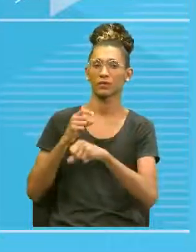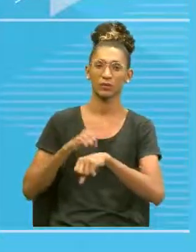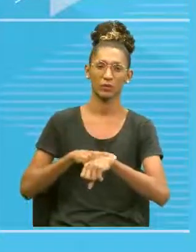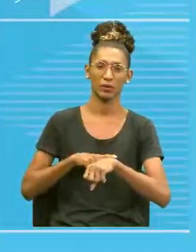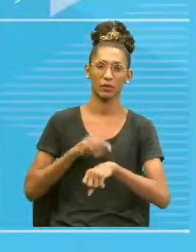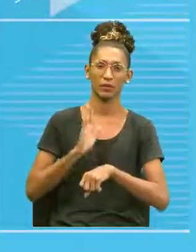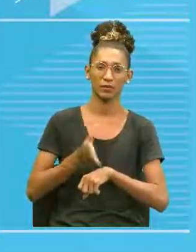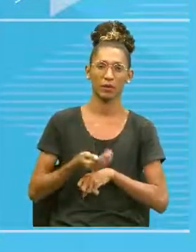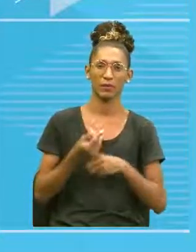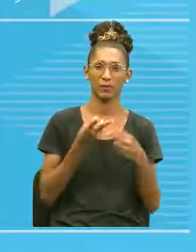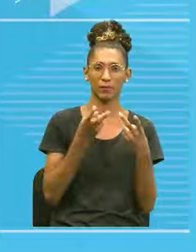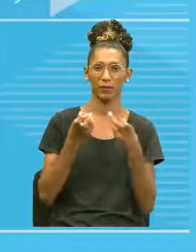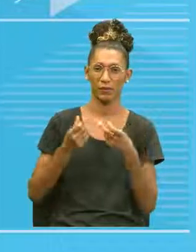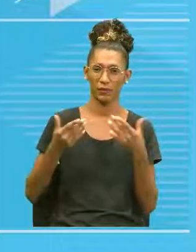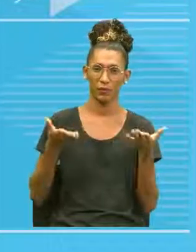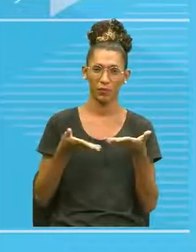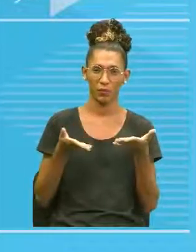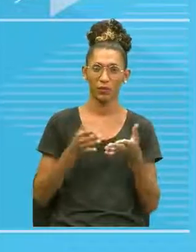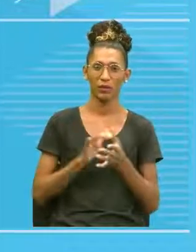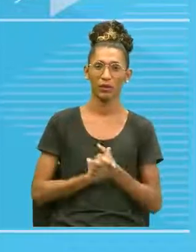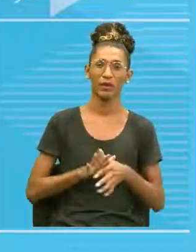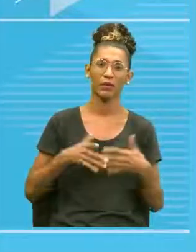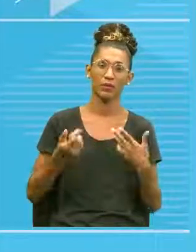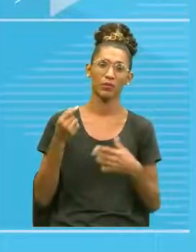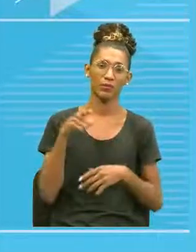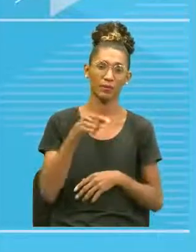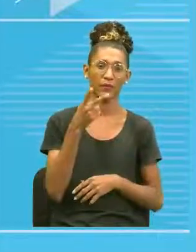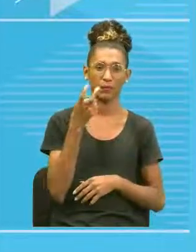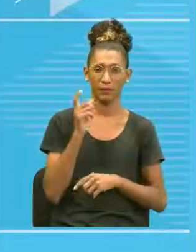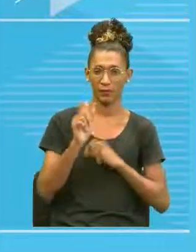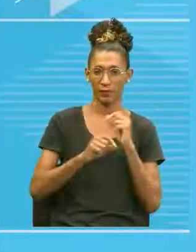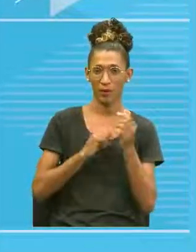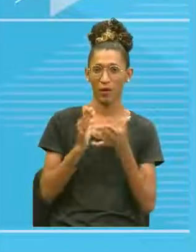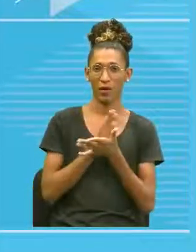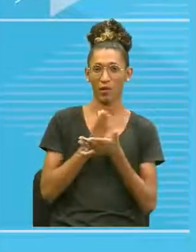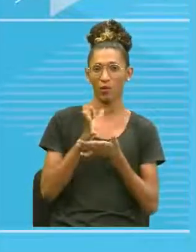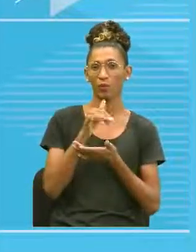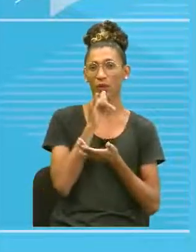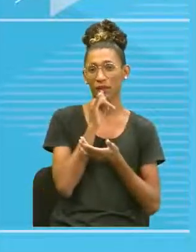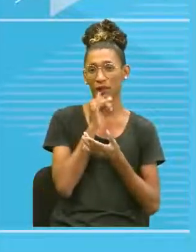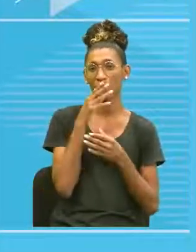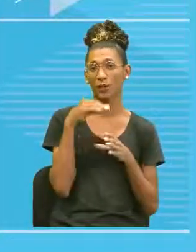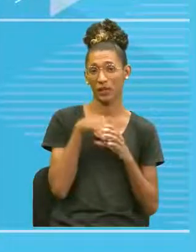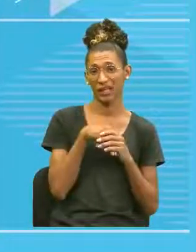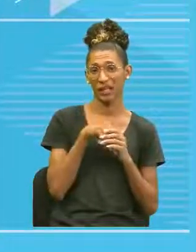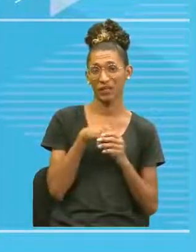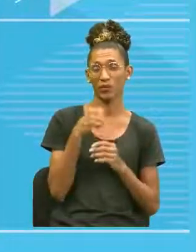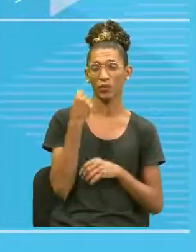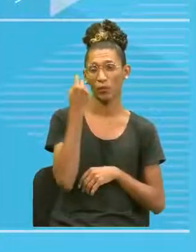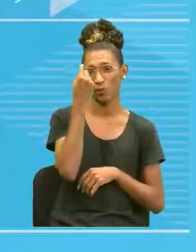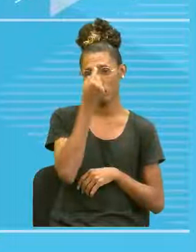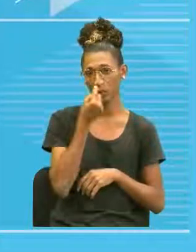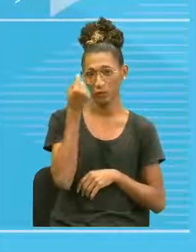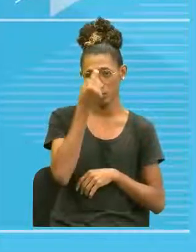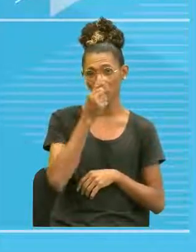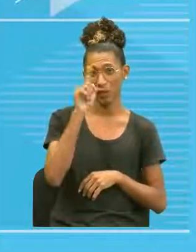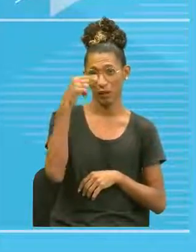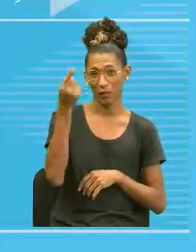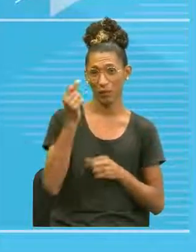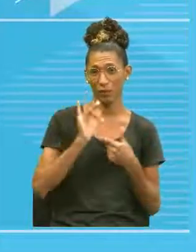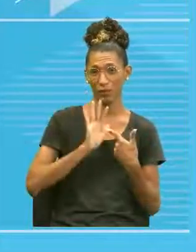que estamos vendo hoje a seguir você verá exemplos em espanhol então repare que aqui no primeiro slide